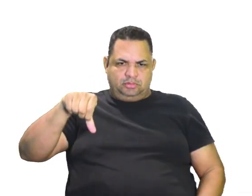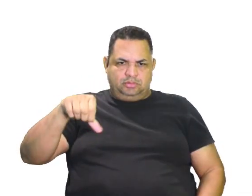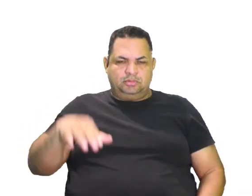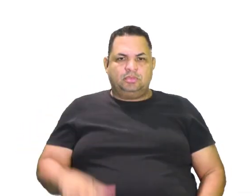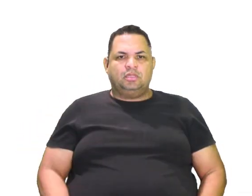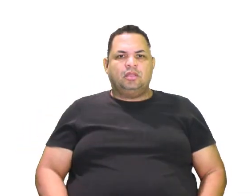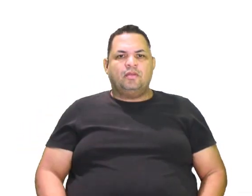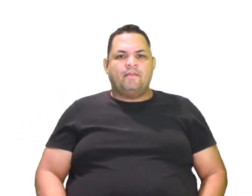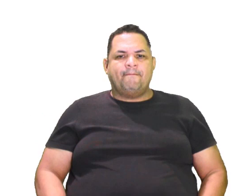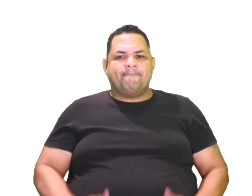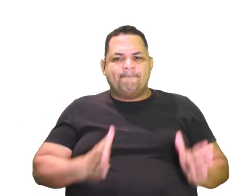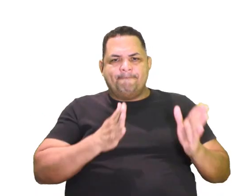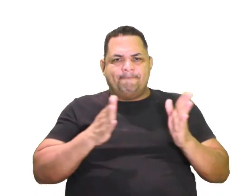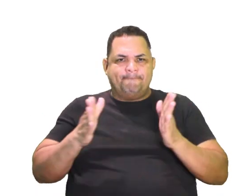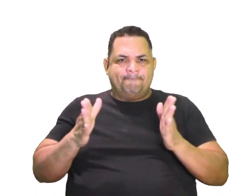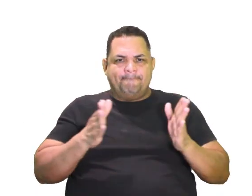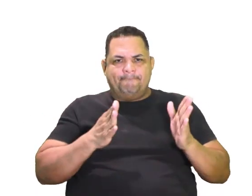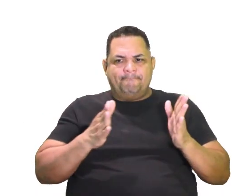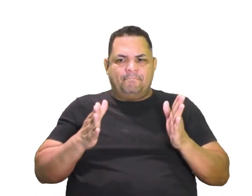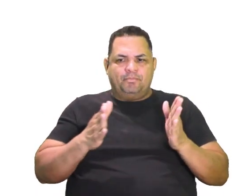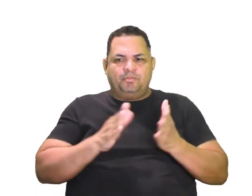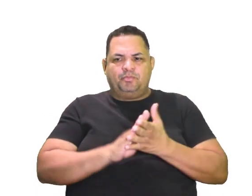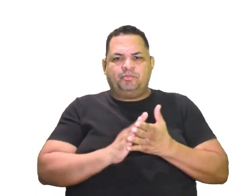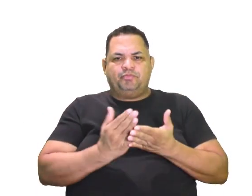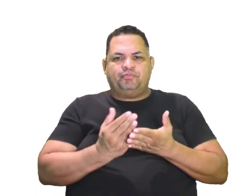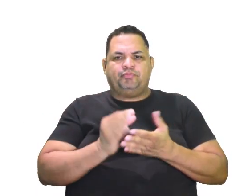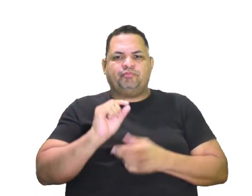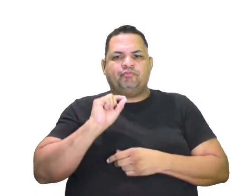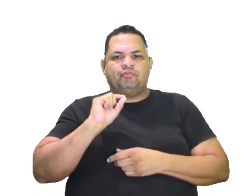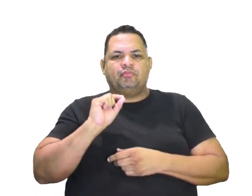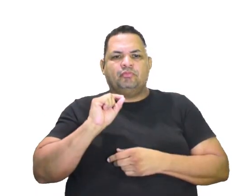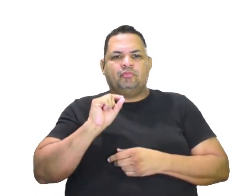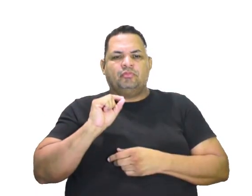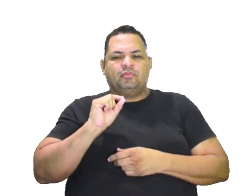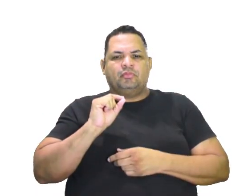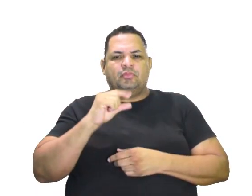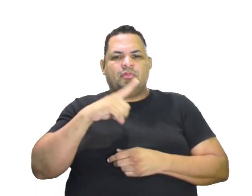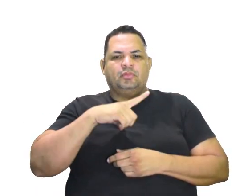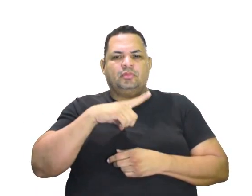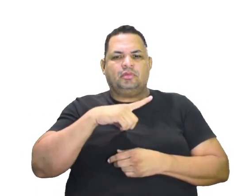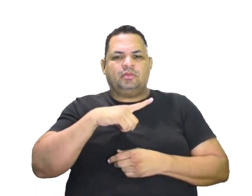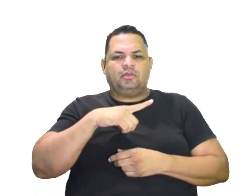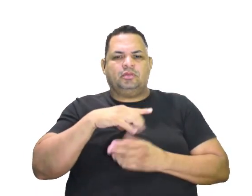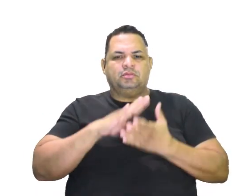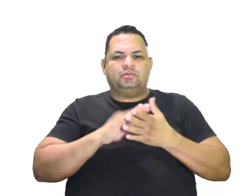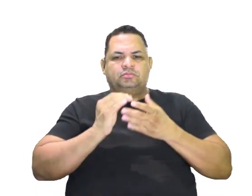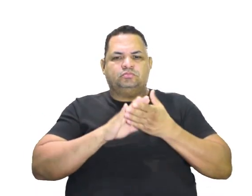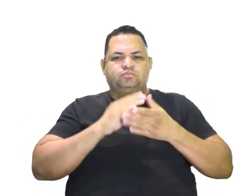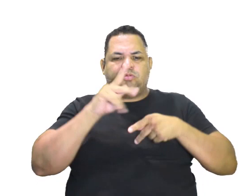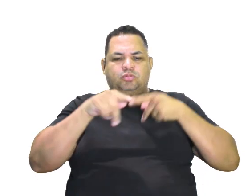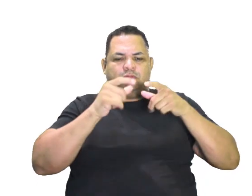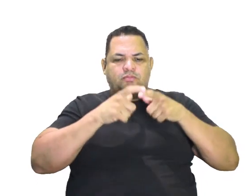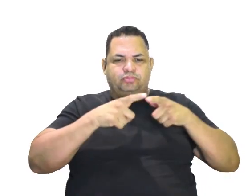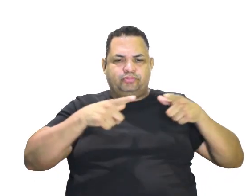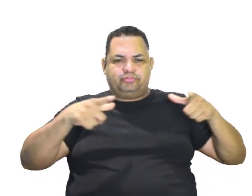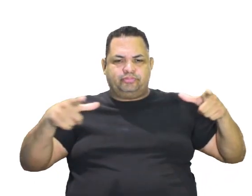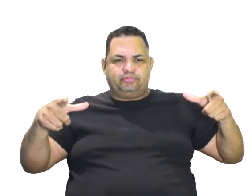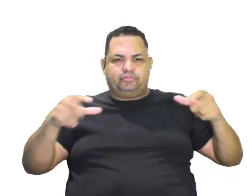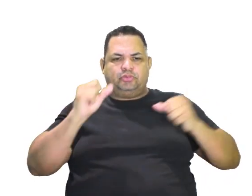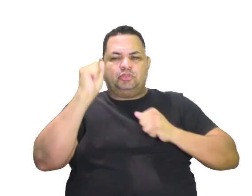Então, é um período de crescimento rápido da população e também da